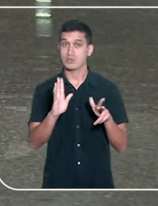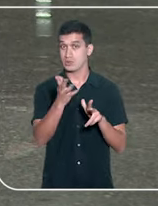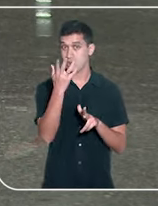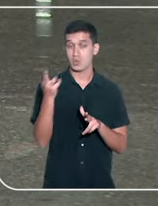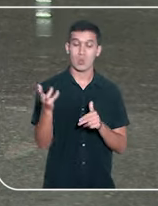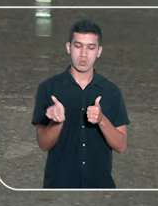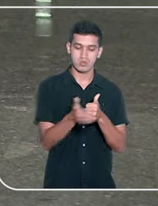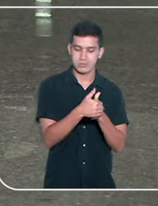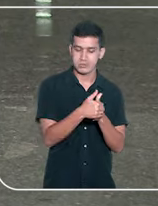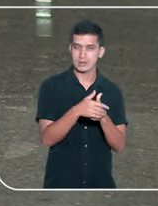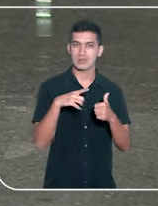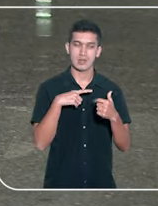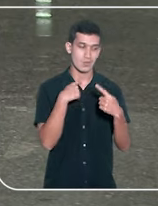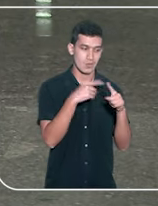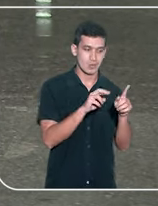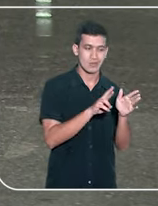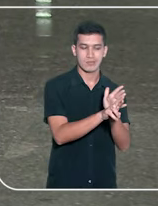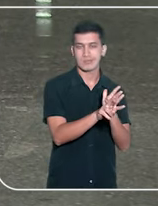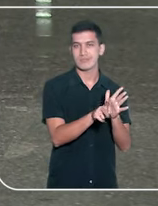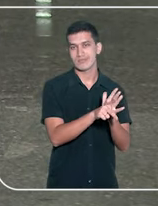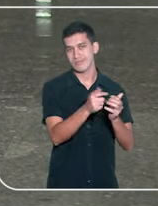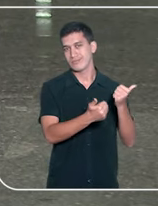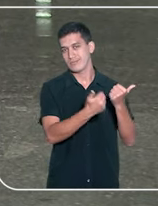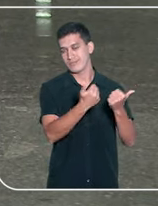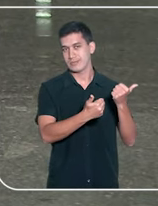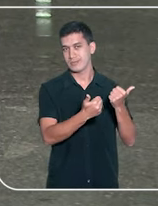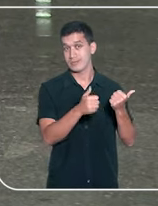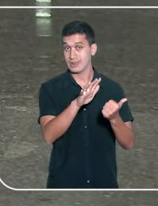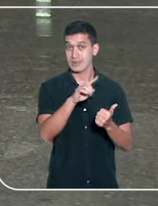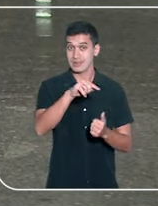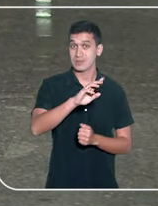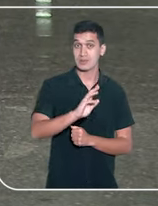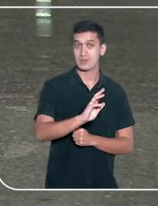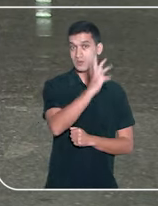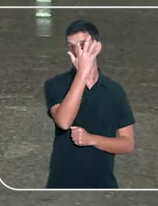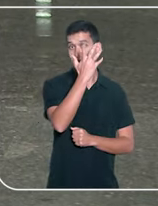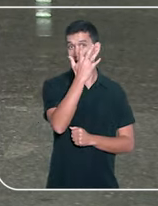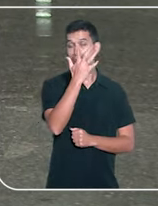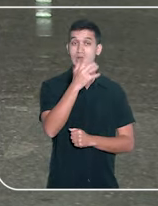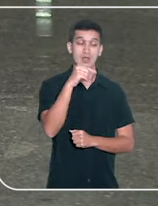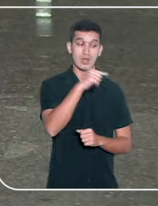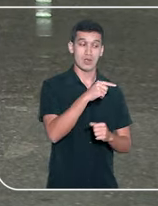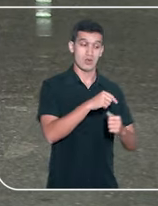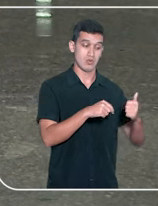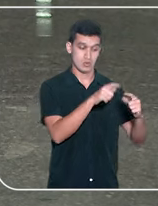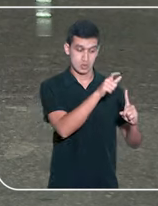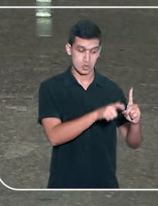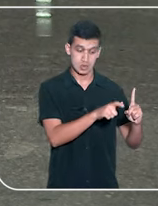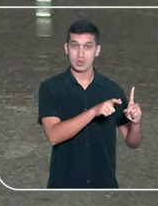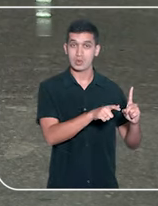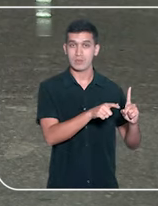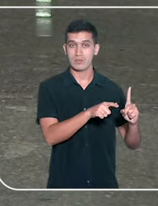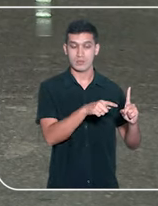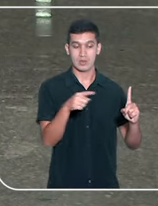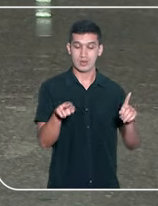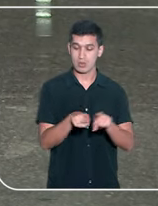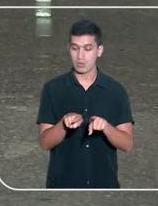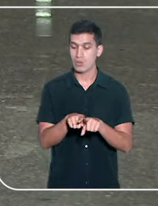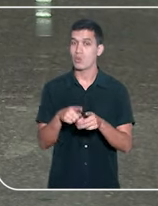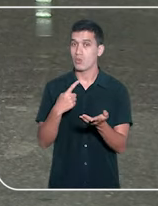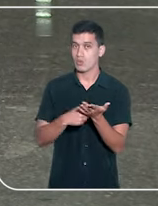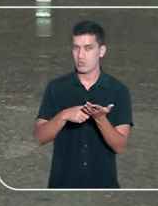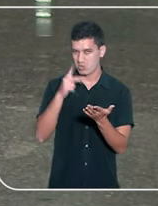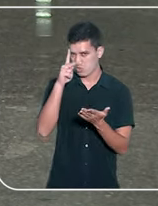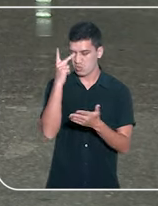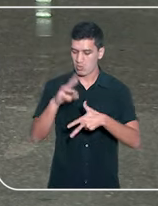omissões interem no resultado das partidas mas no caso o suposto acerto entre o jogador e os corruptores